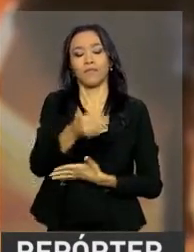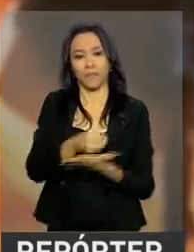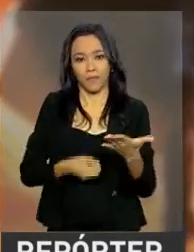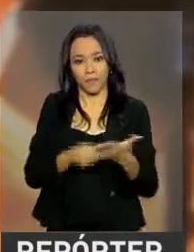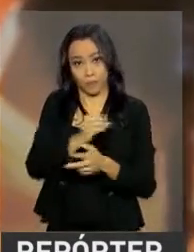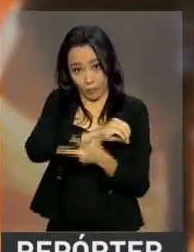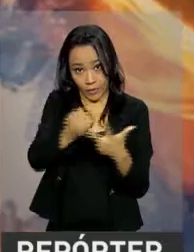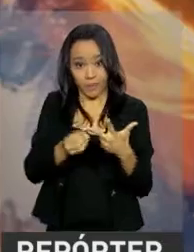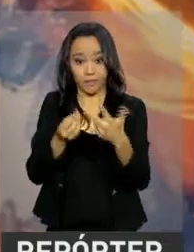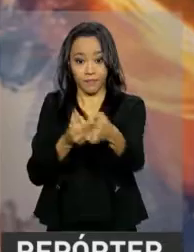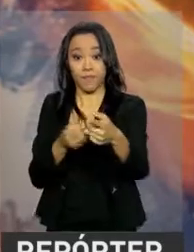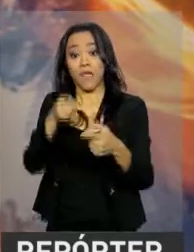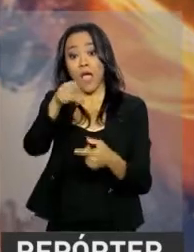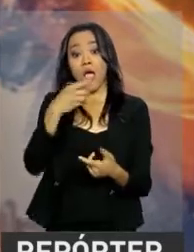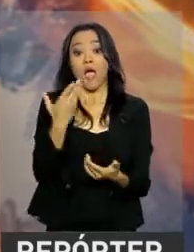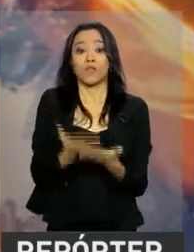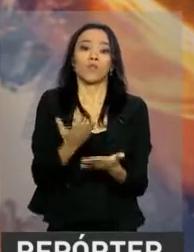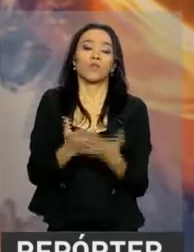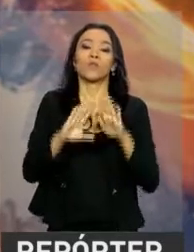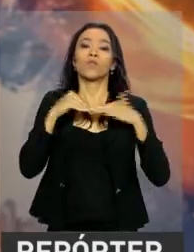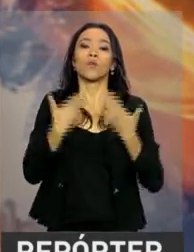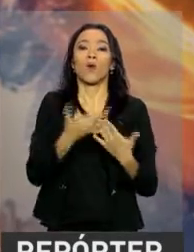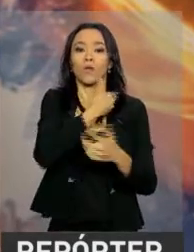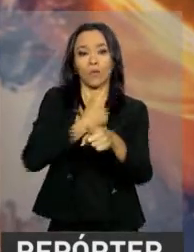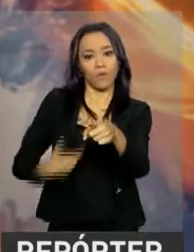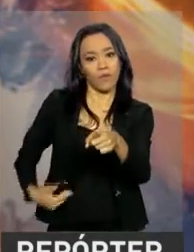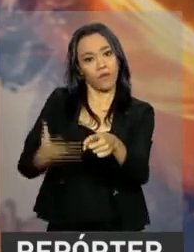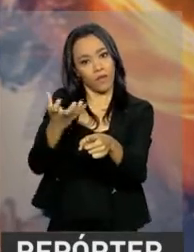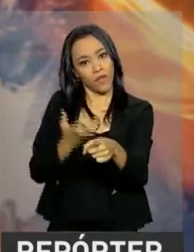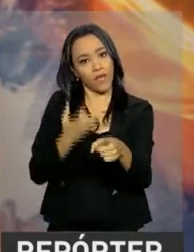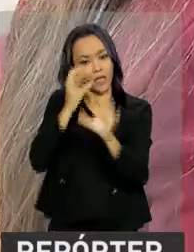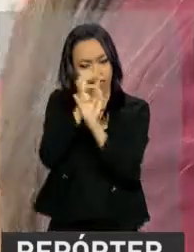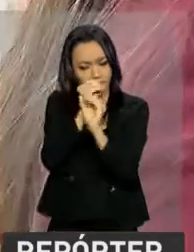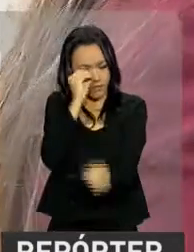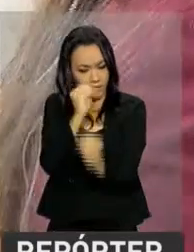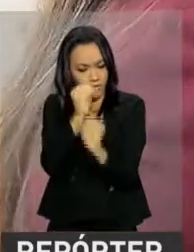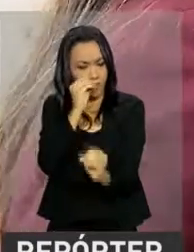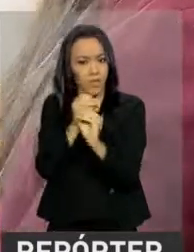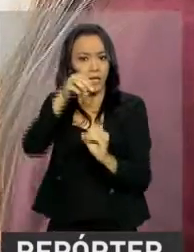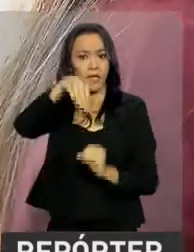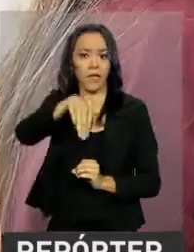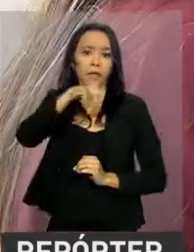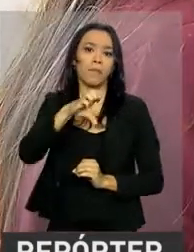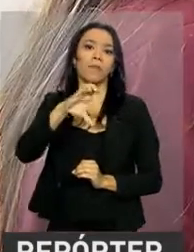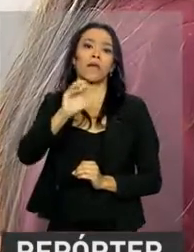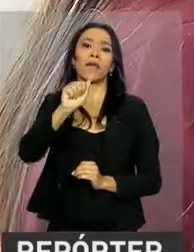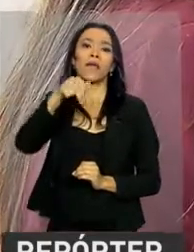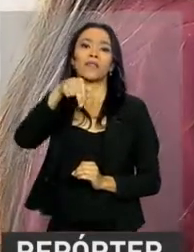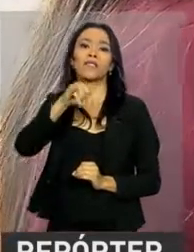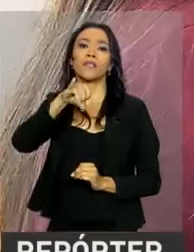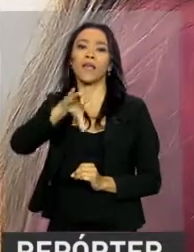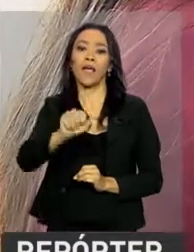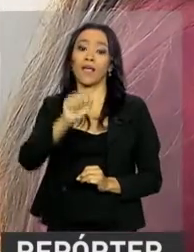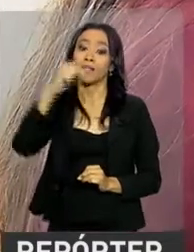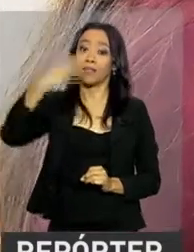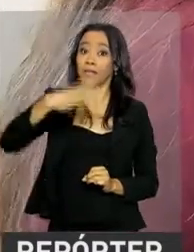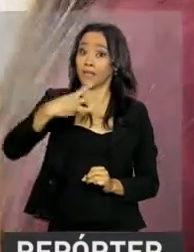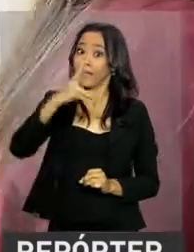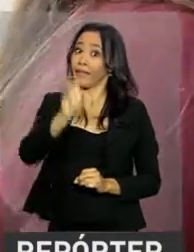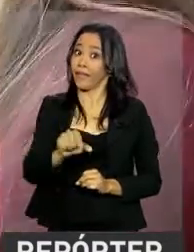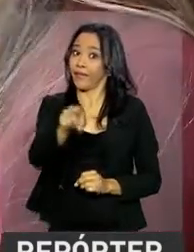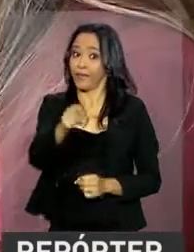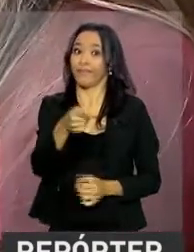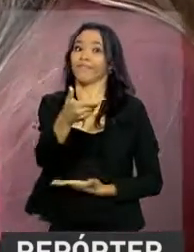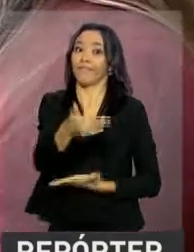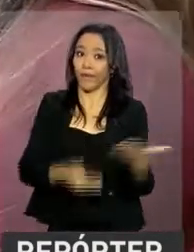escola pública e sonha em cursar engenharia mecânica. É a terceira vez que ele vai fazer a prova. Às vésperas